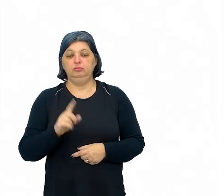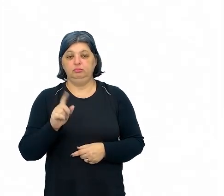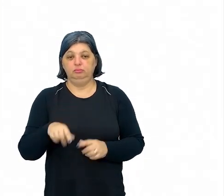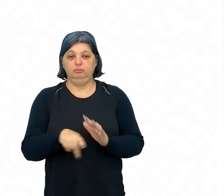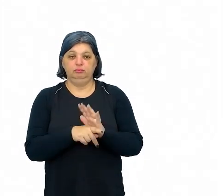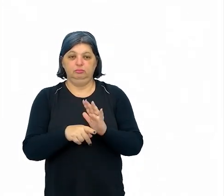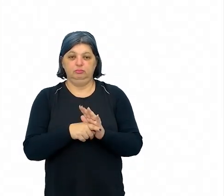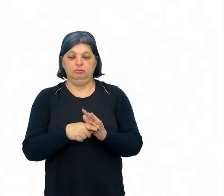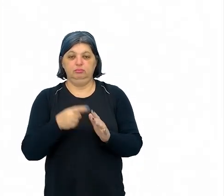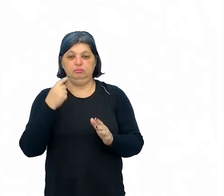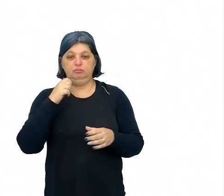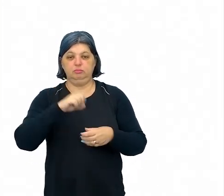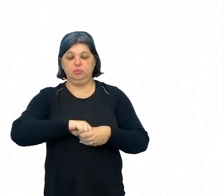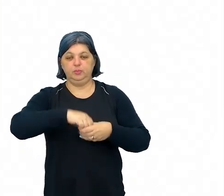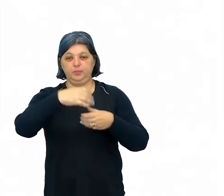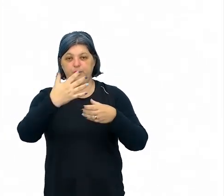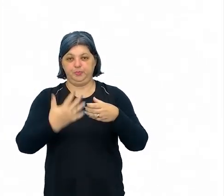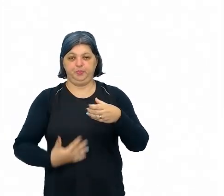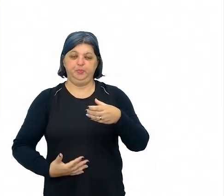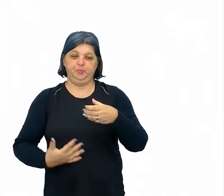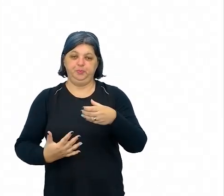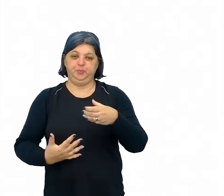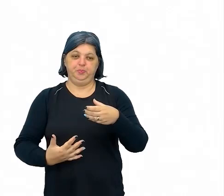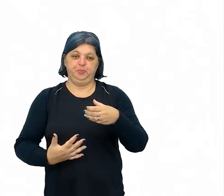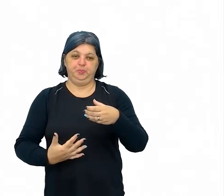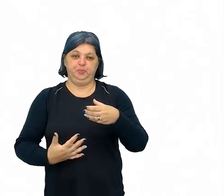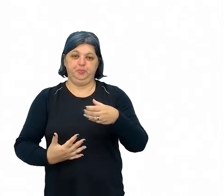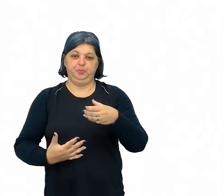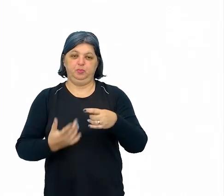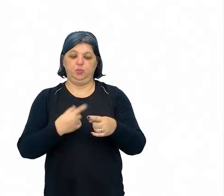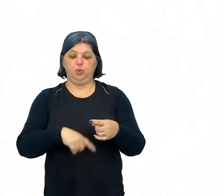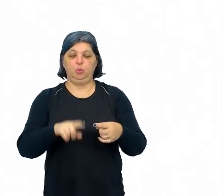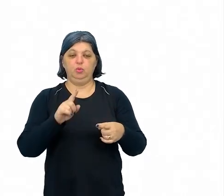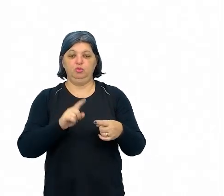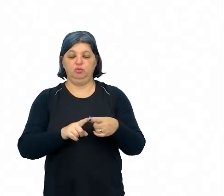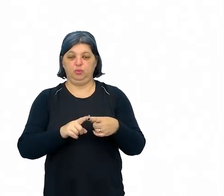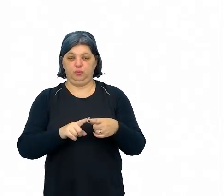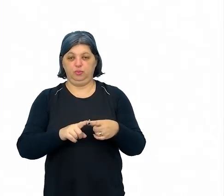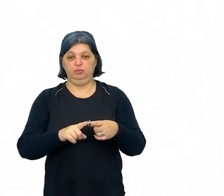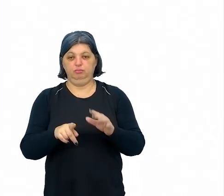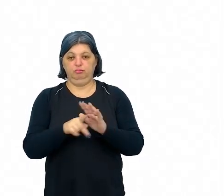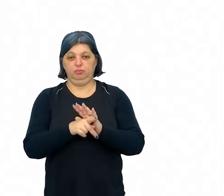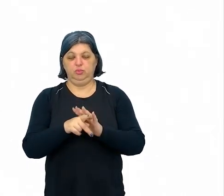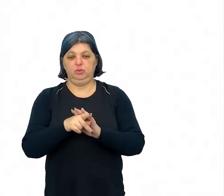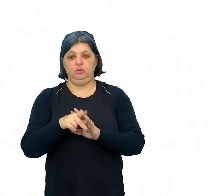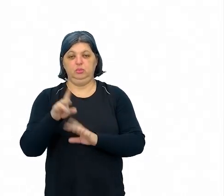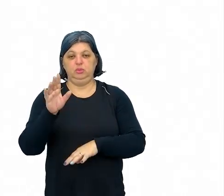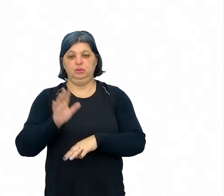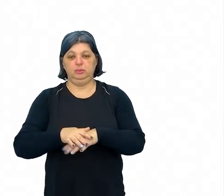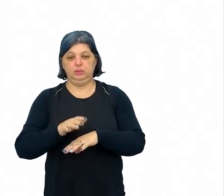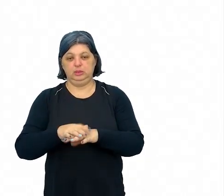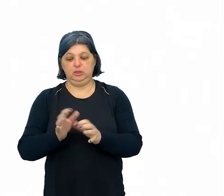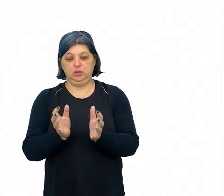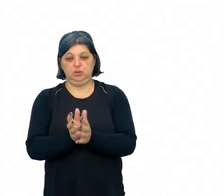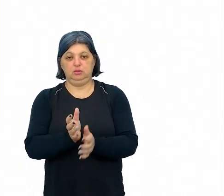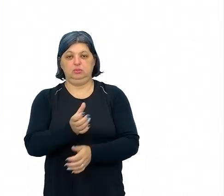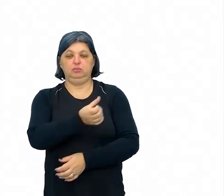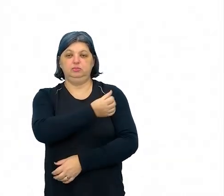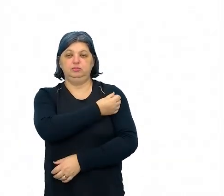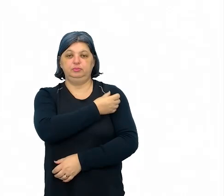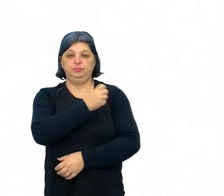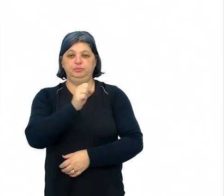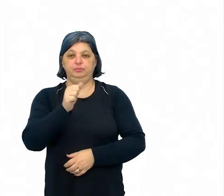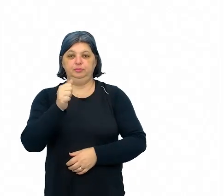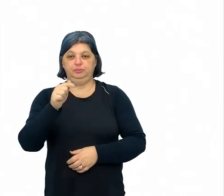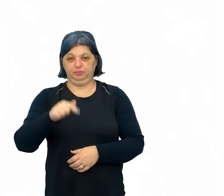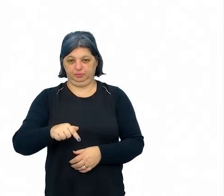o meu conteúdo, né, o meu objeto, né, o meu conteúdo matemático. Isso para o sexto ano, na SA7.